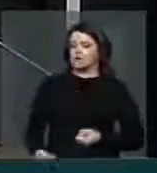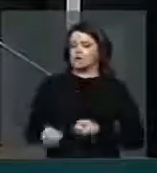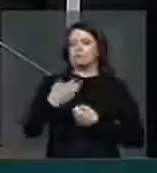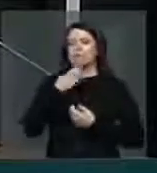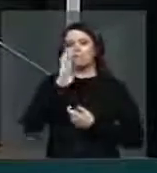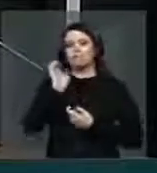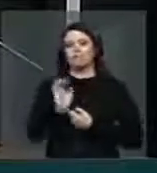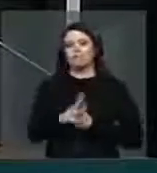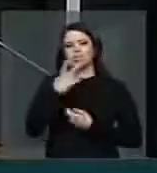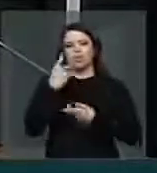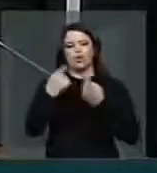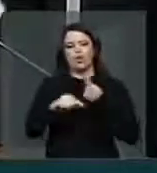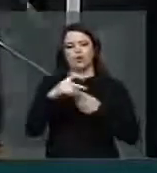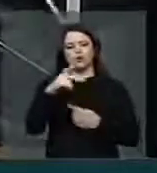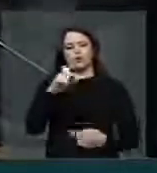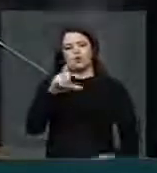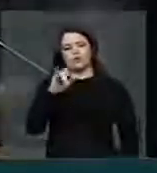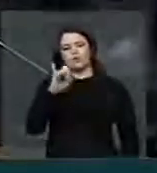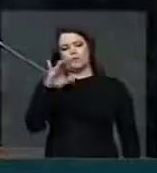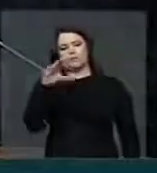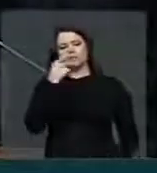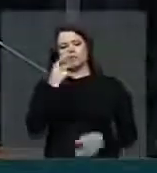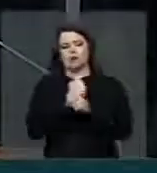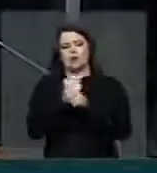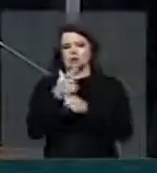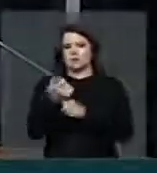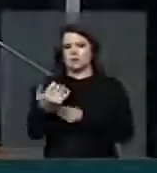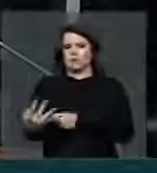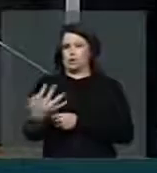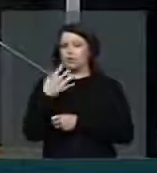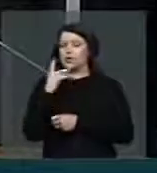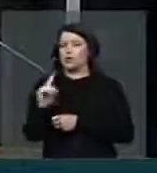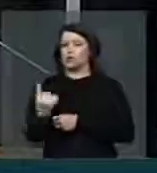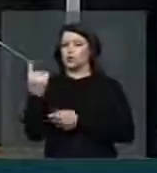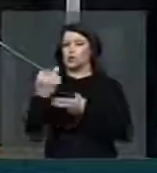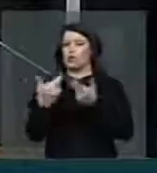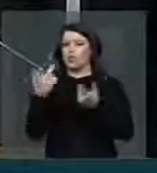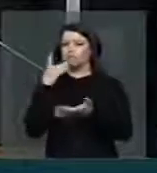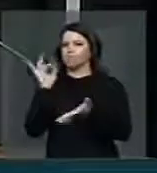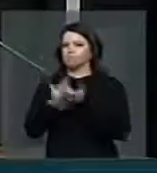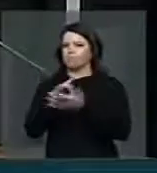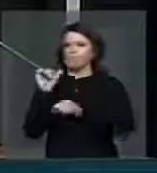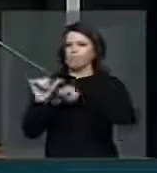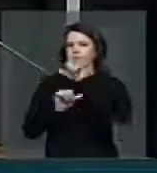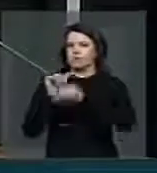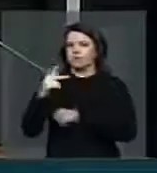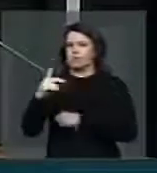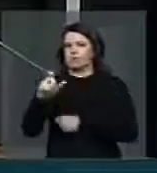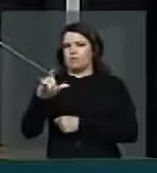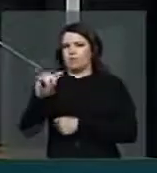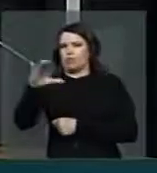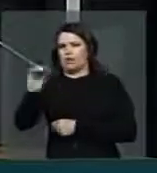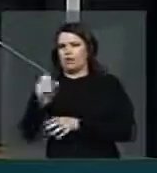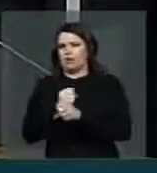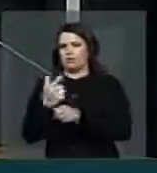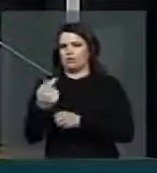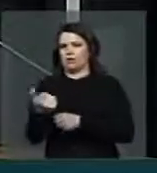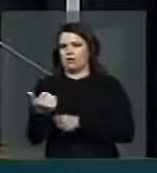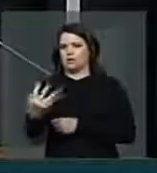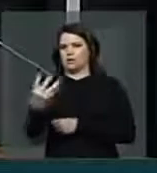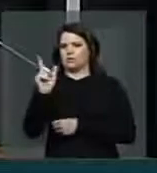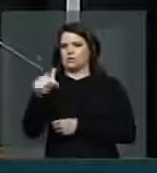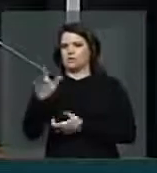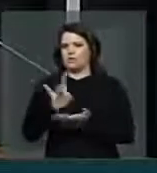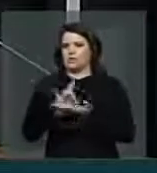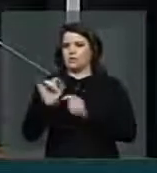fé contra o plebiscito para 2014, para as eleições de 2014, para valer a reforma política nas eleições de